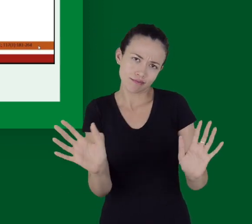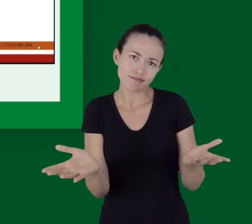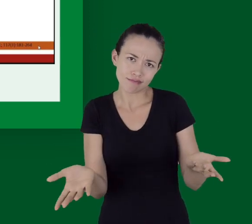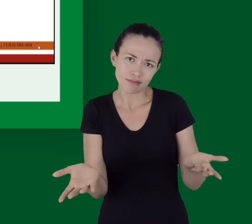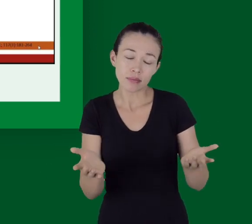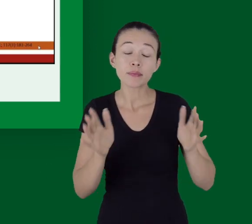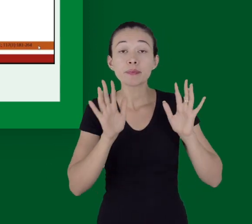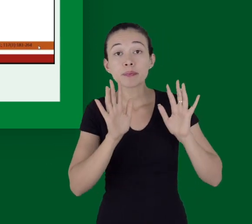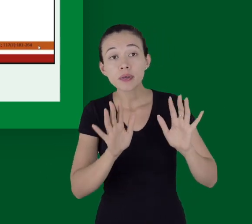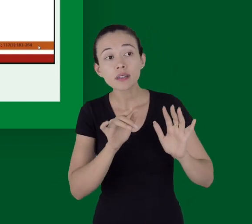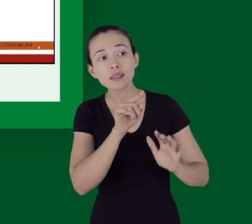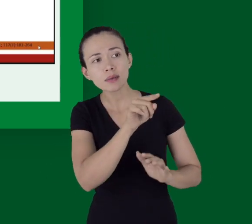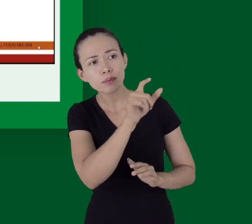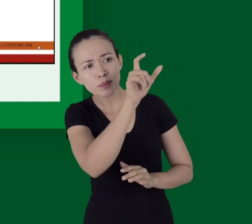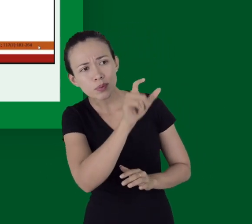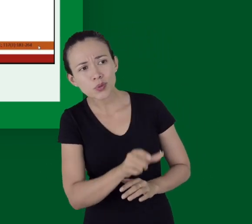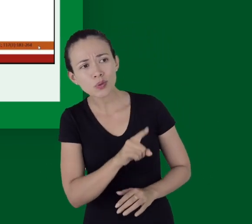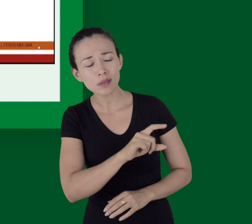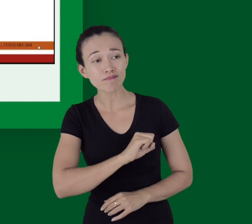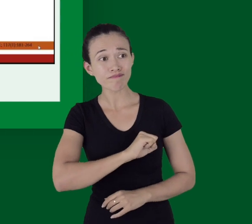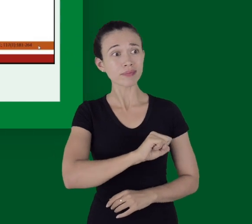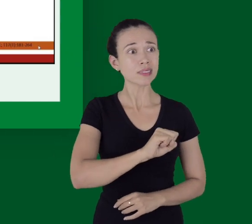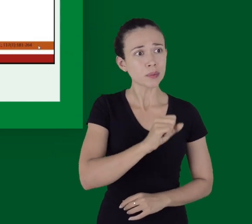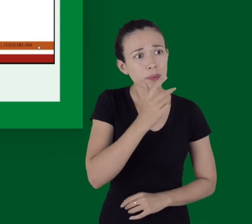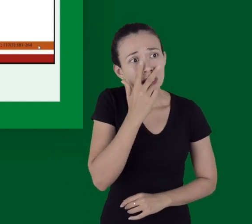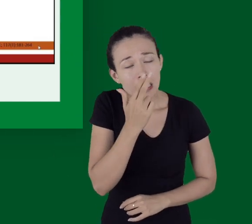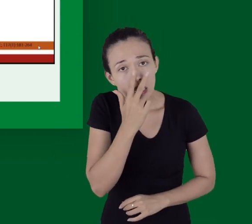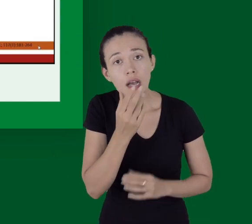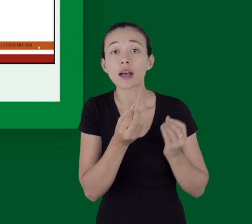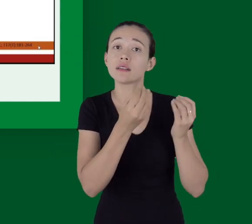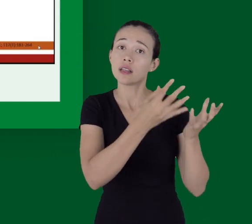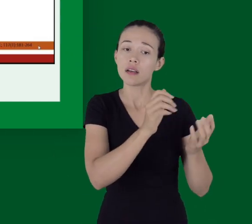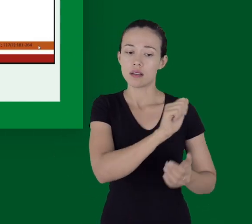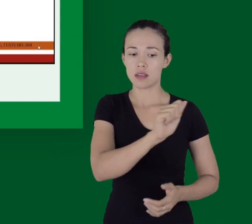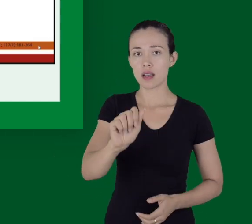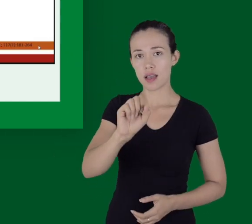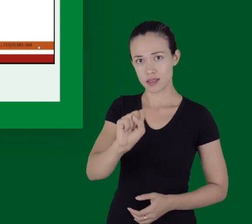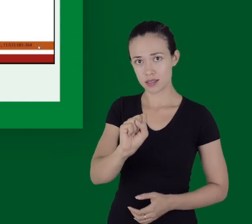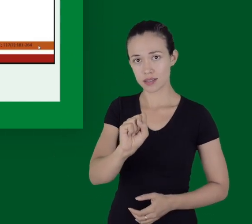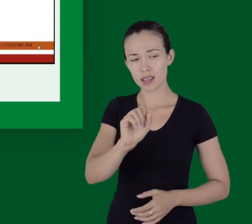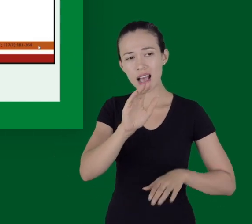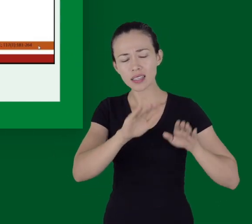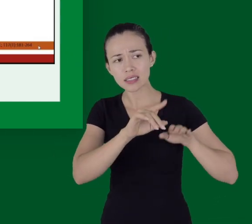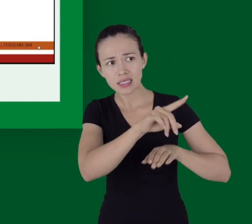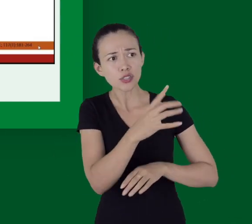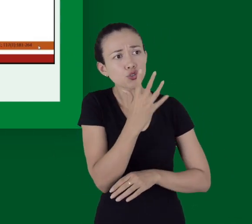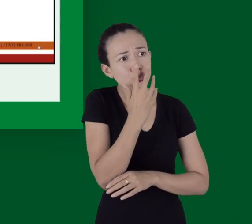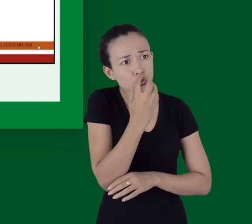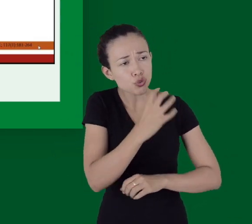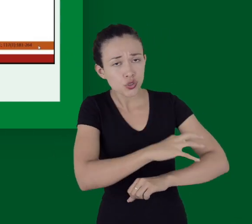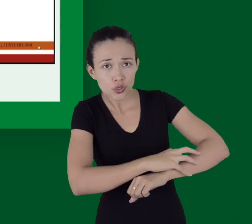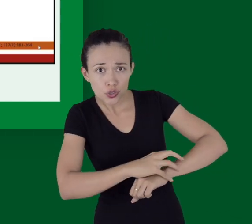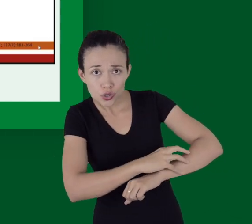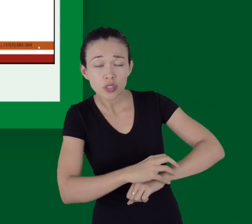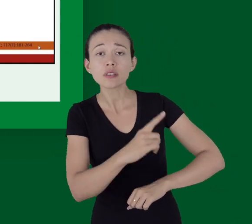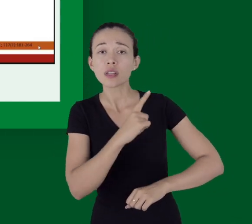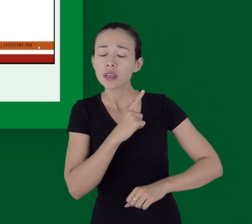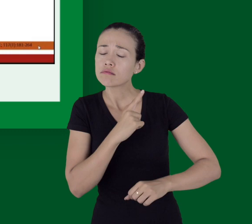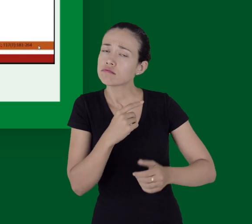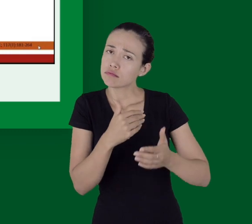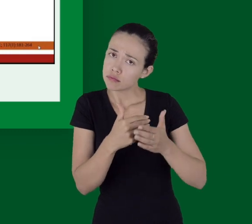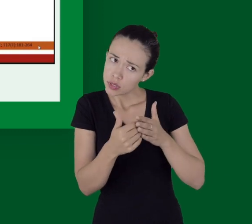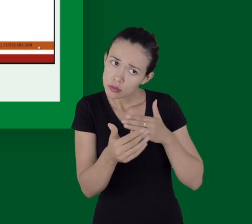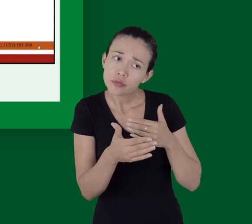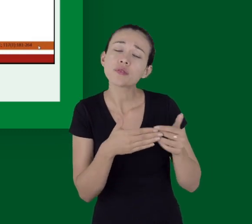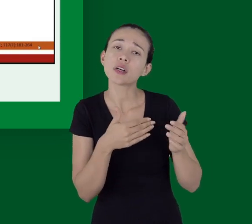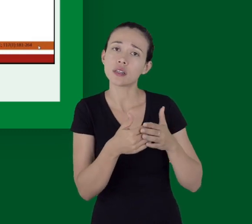paciente tiver um diagnóstico com possibilidade de ser infarto, você vai dar o AS. Mesmo se ele tiver alergia, em alguns casos, mesmo